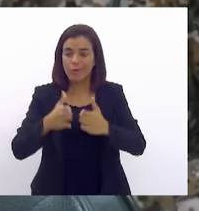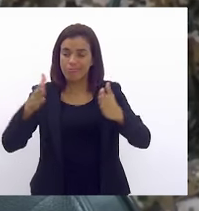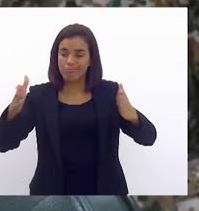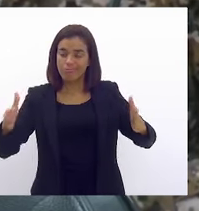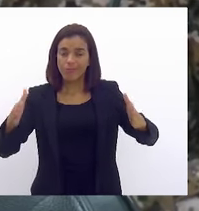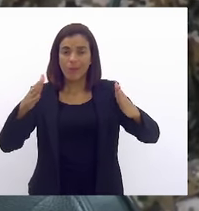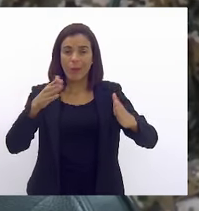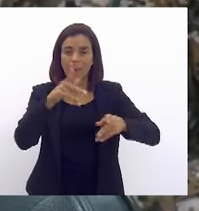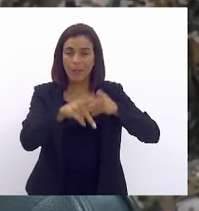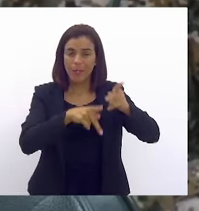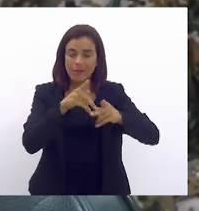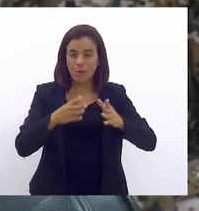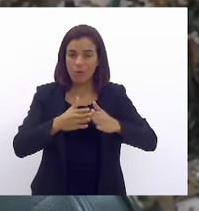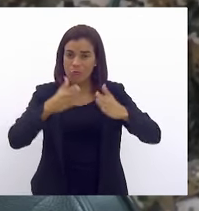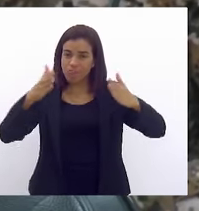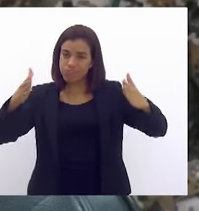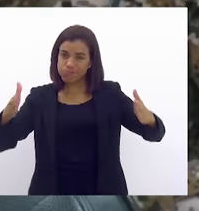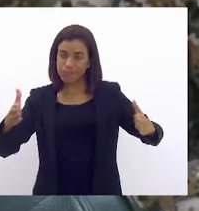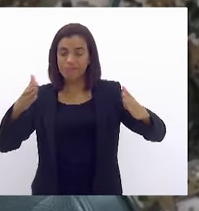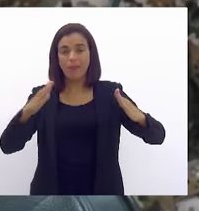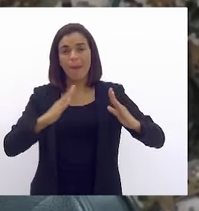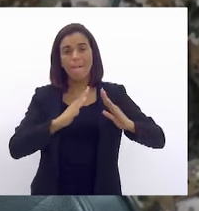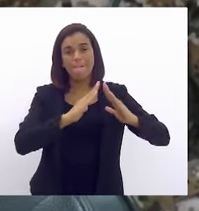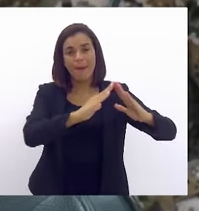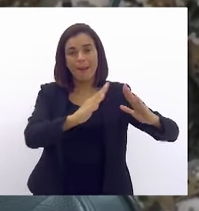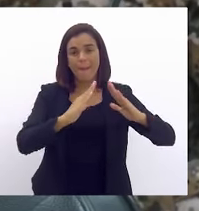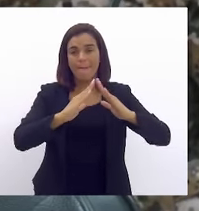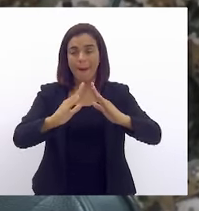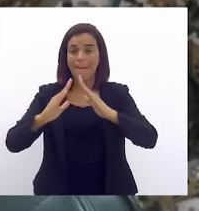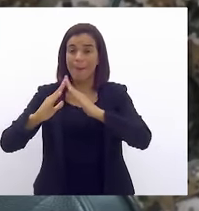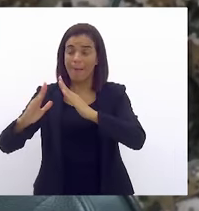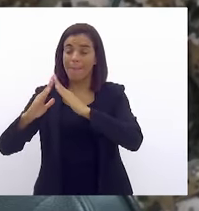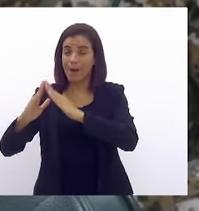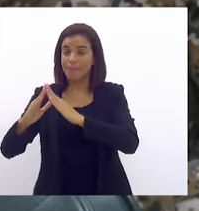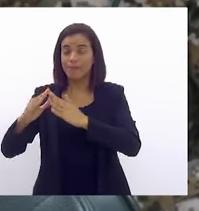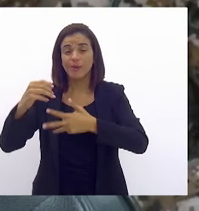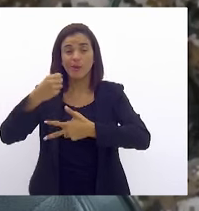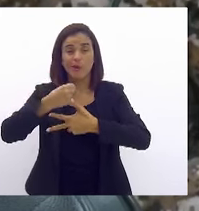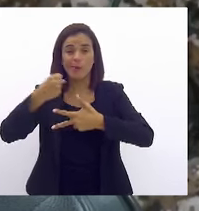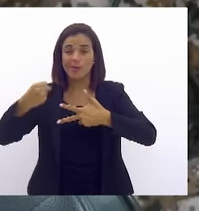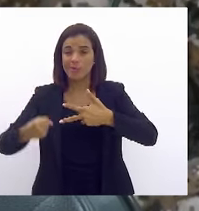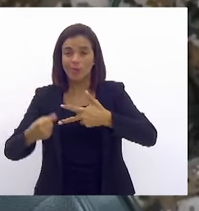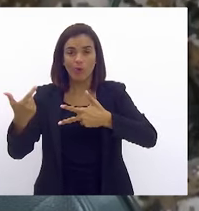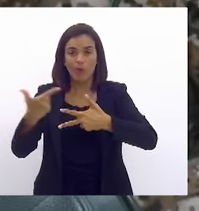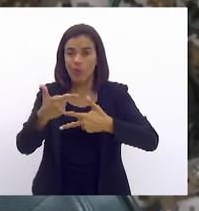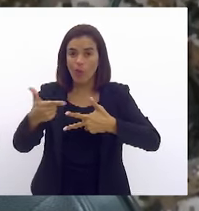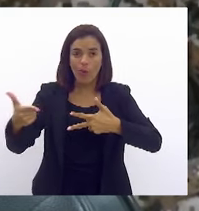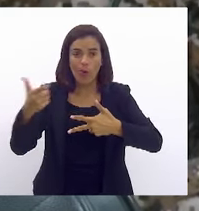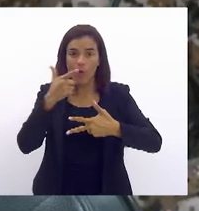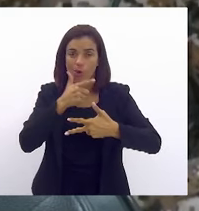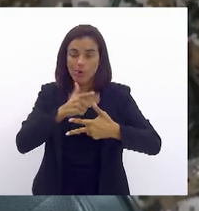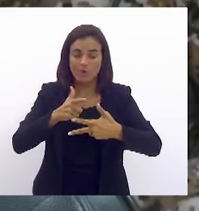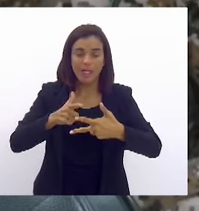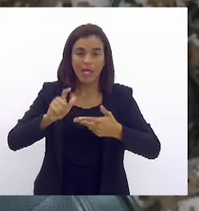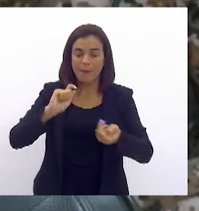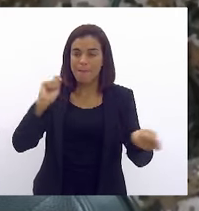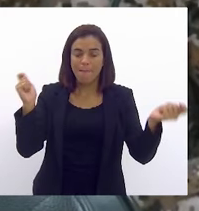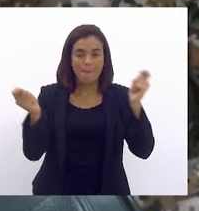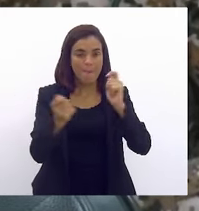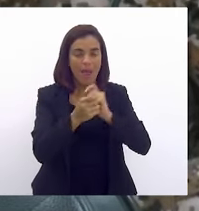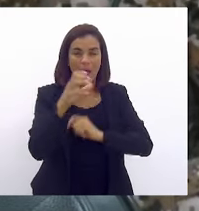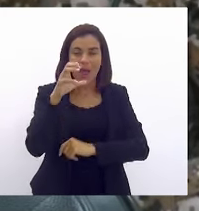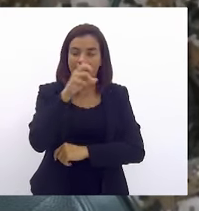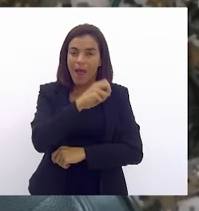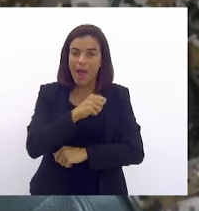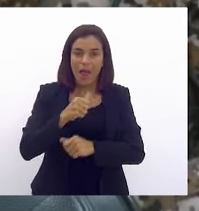crescimento do qual o poder público não venha ter tido oportunidade de acompanhar, né, mudanças tão rápidas ao longo aí, né,